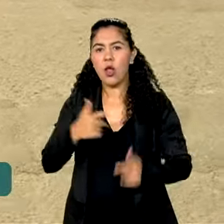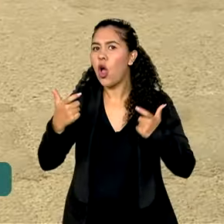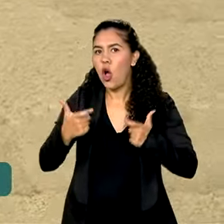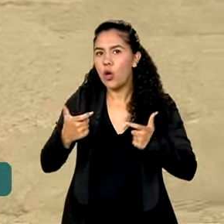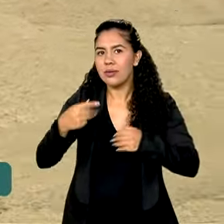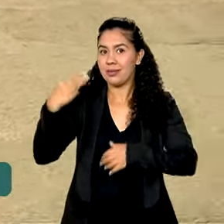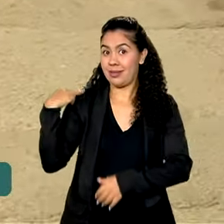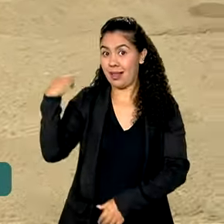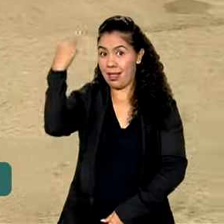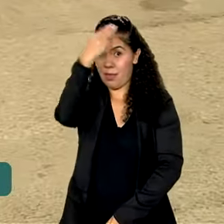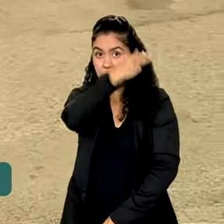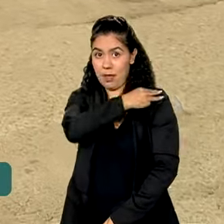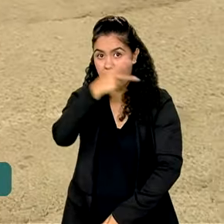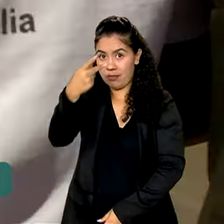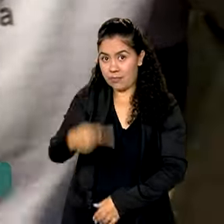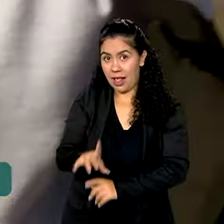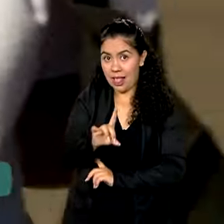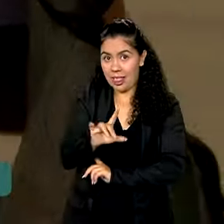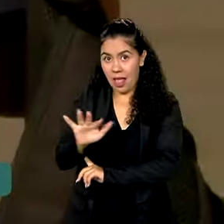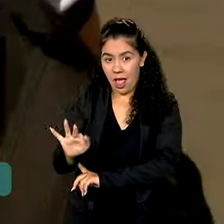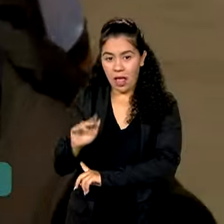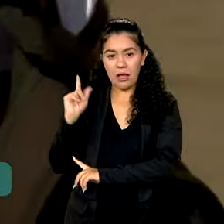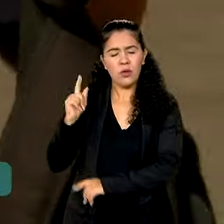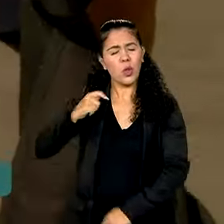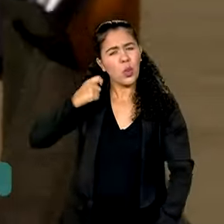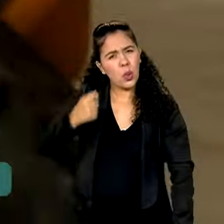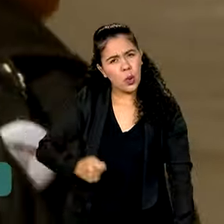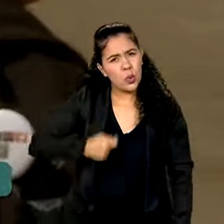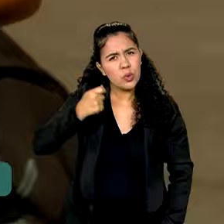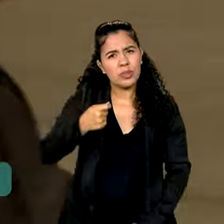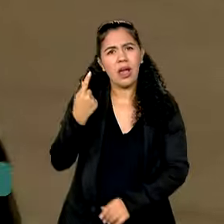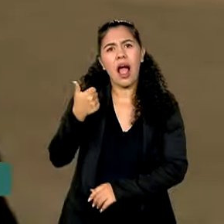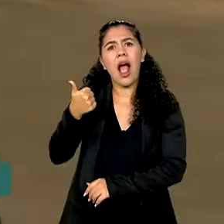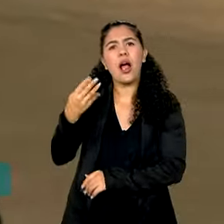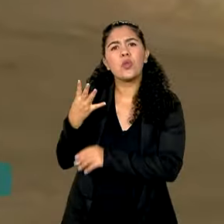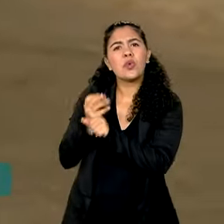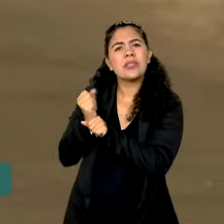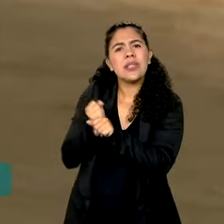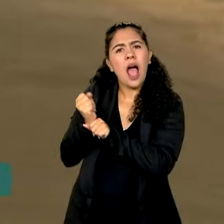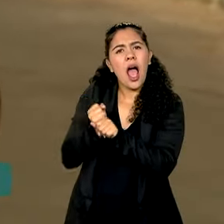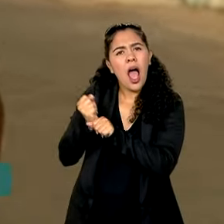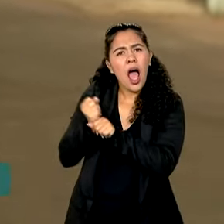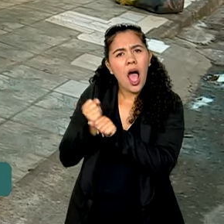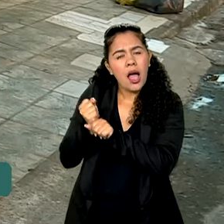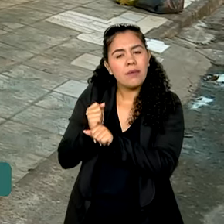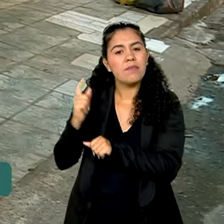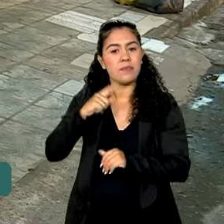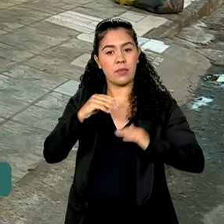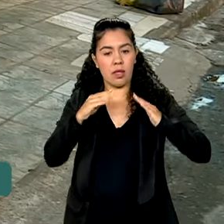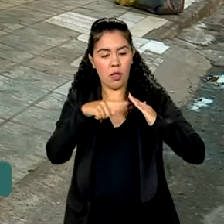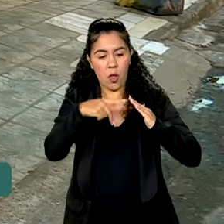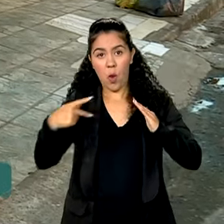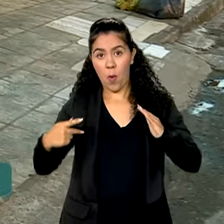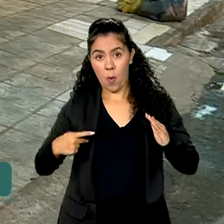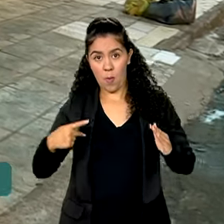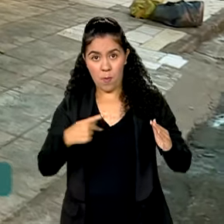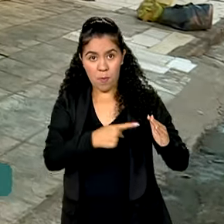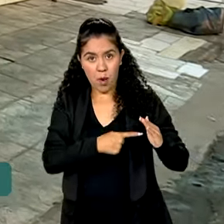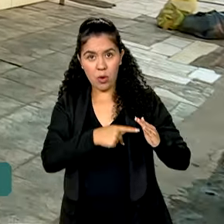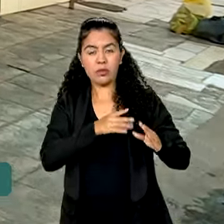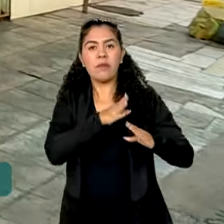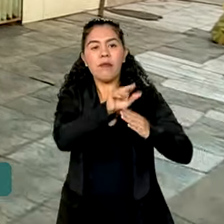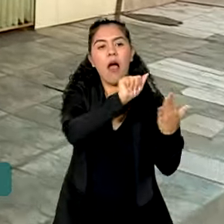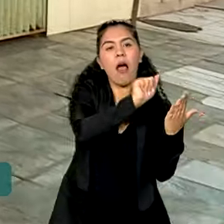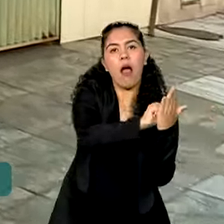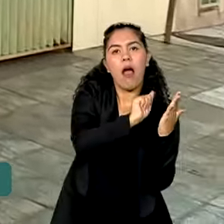Distrito Federal. Todos os dias, há 14 anos, ela sai do posto de saúde e bate de casa em